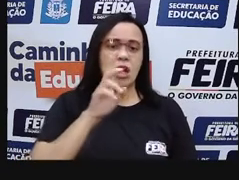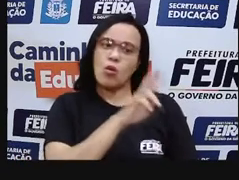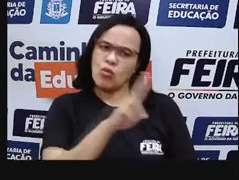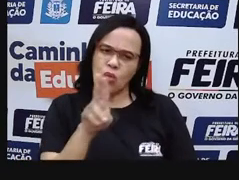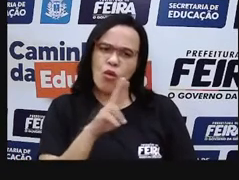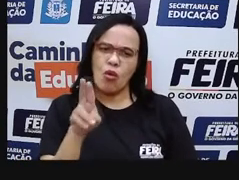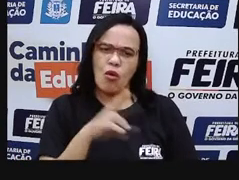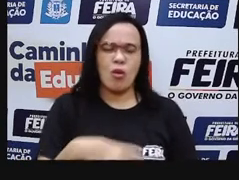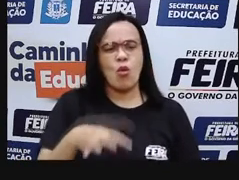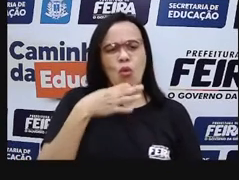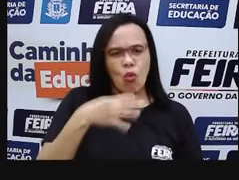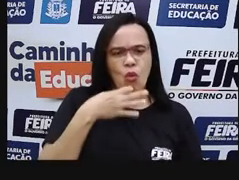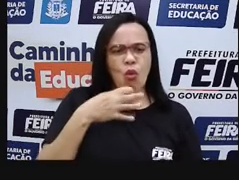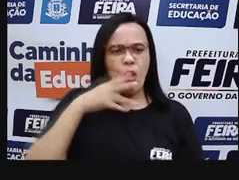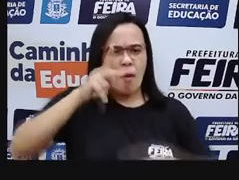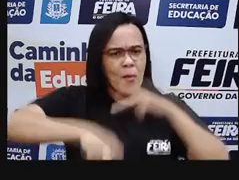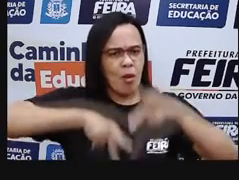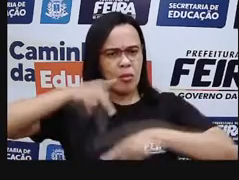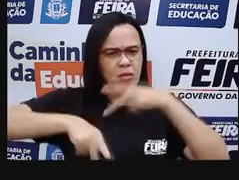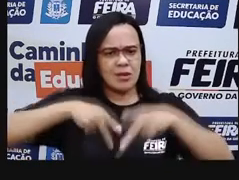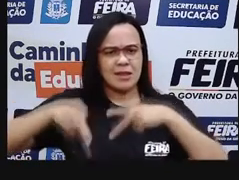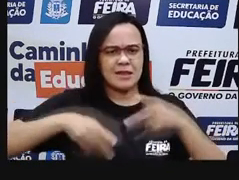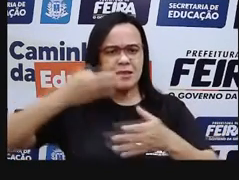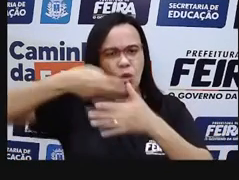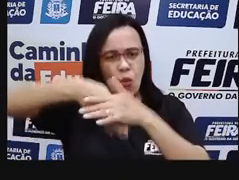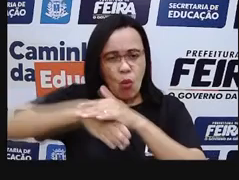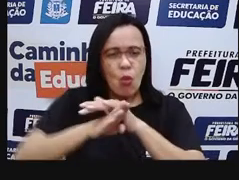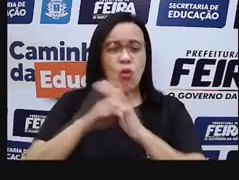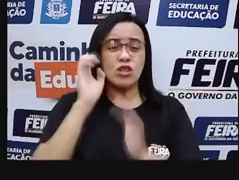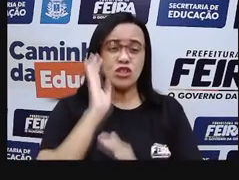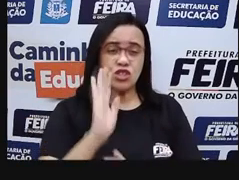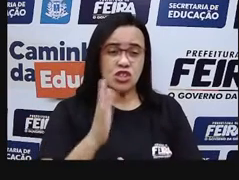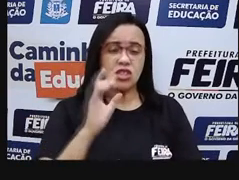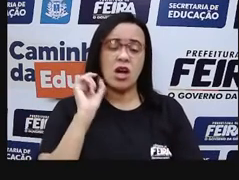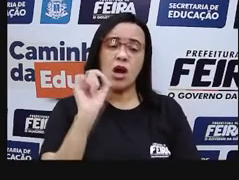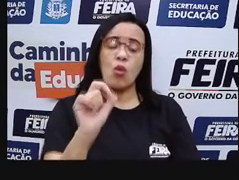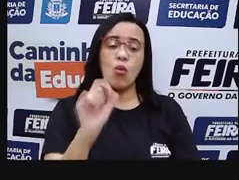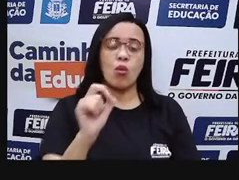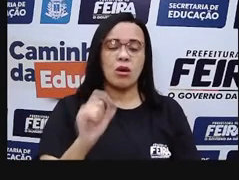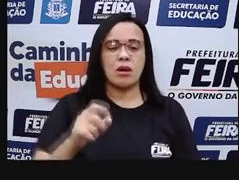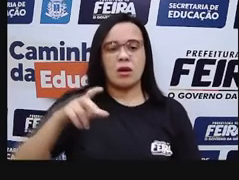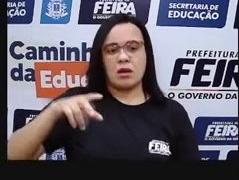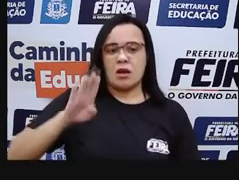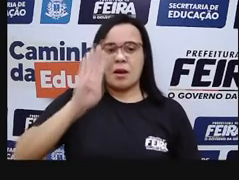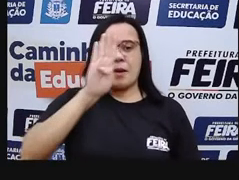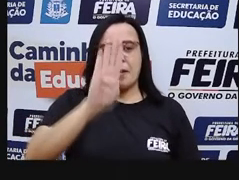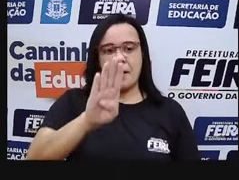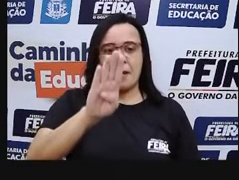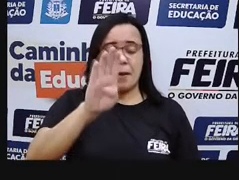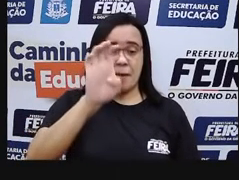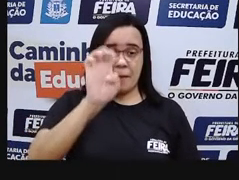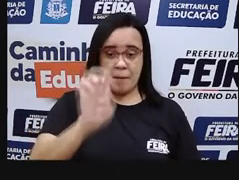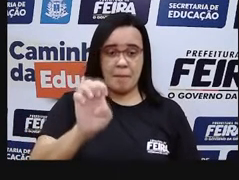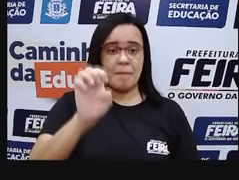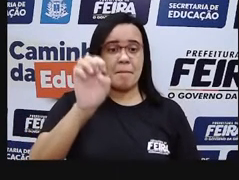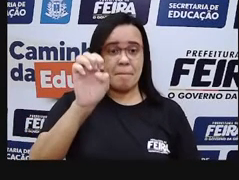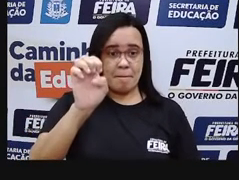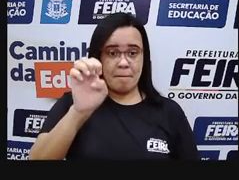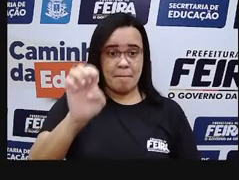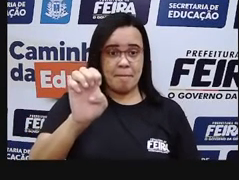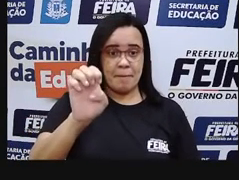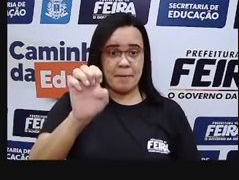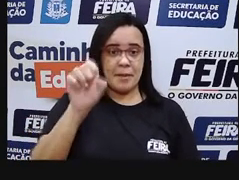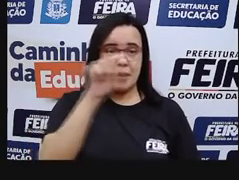uma vacina é uma injeção né Oi bença tá assim o que doía muito em todo mundo tem histórias